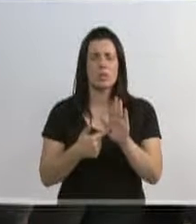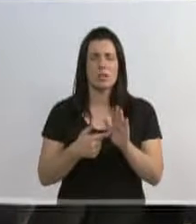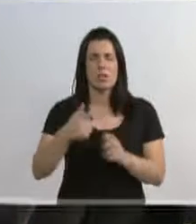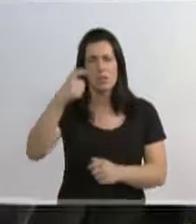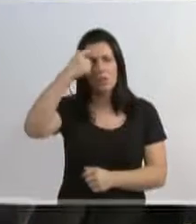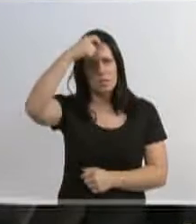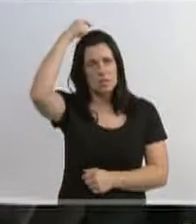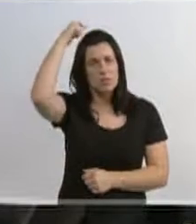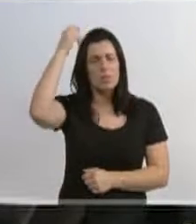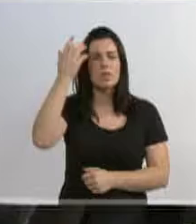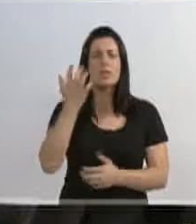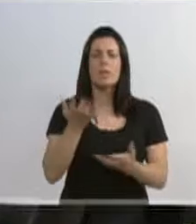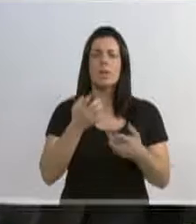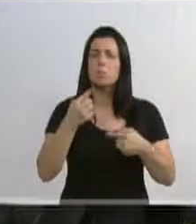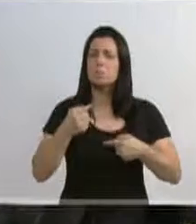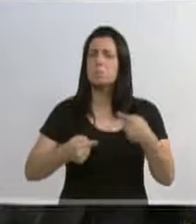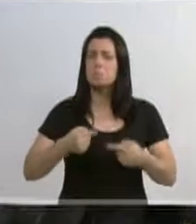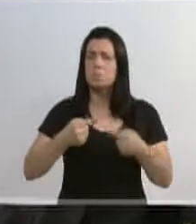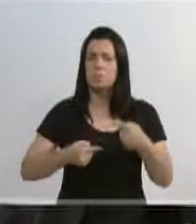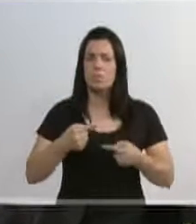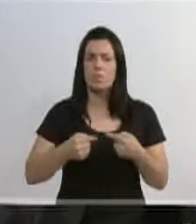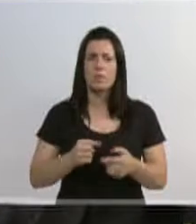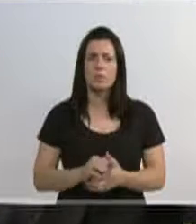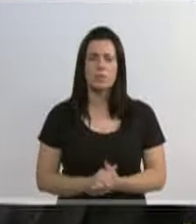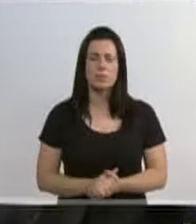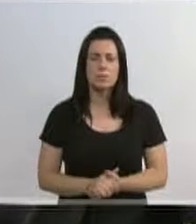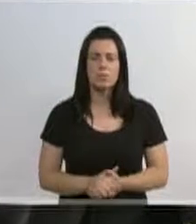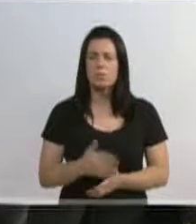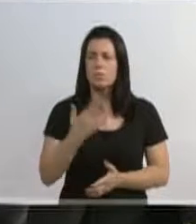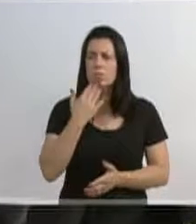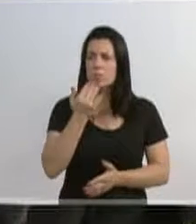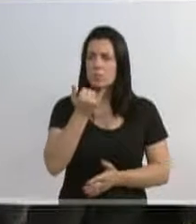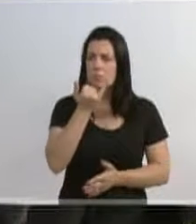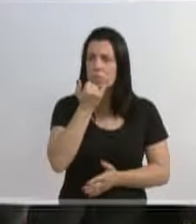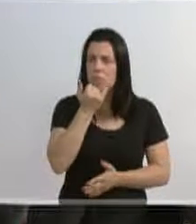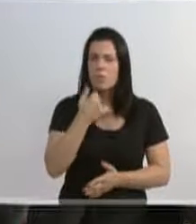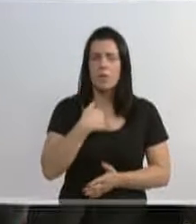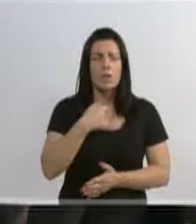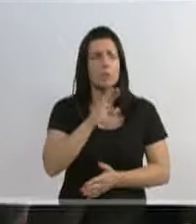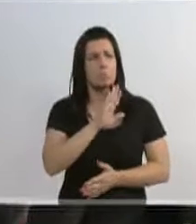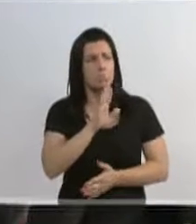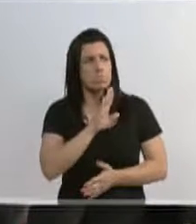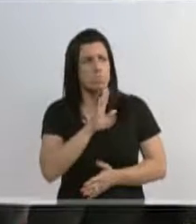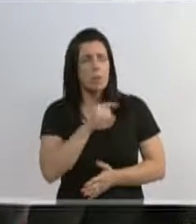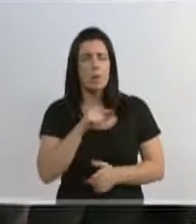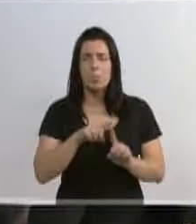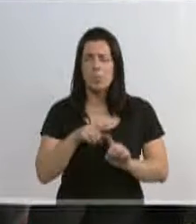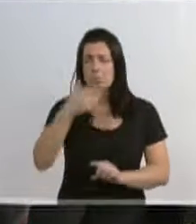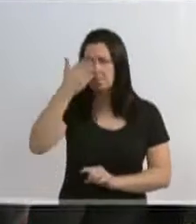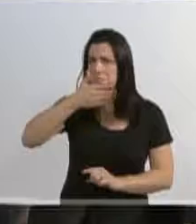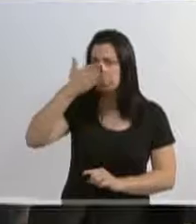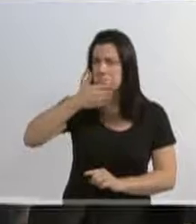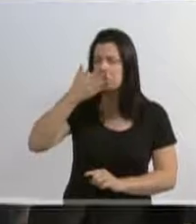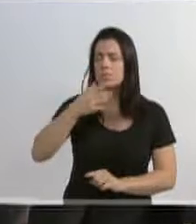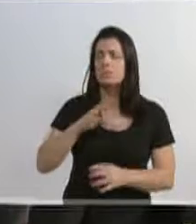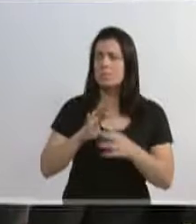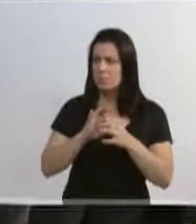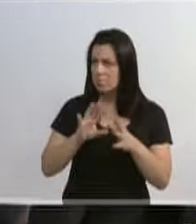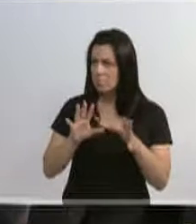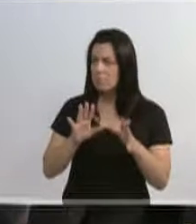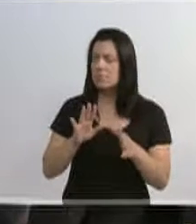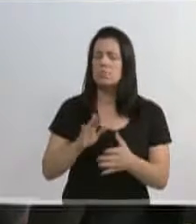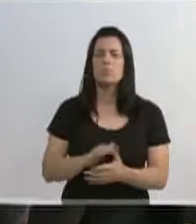Adriano deseja discutir. Peço desculpas, estava acenando lá com a mão para cima. Ok. Fique à vontade, vereador.